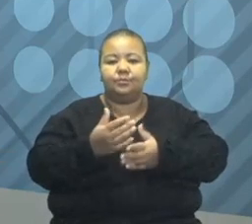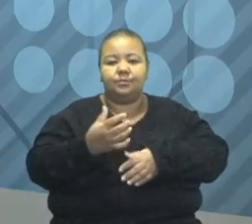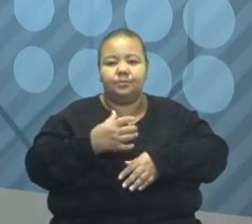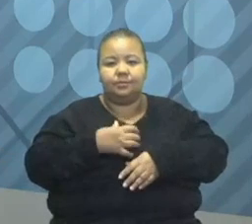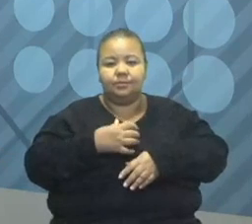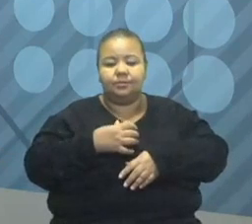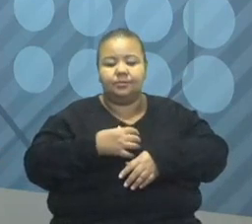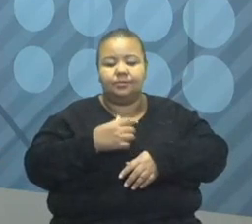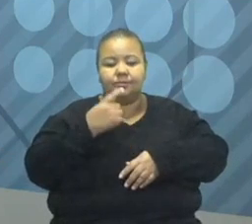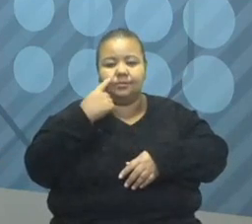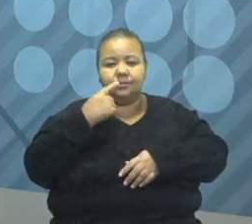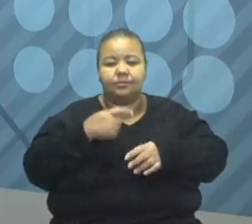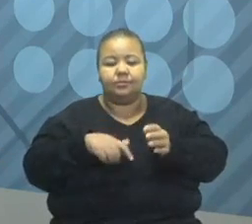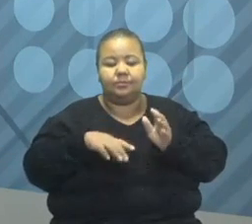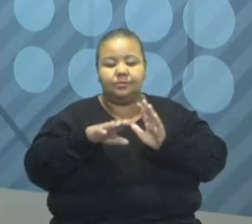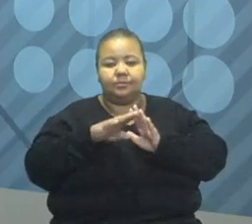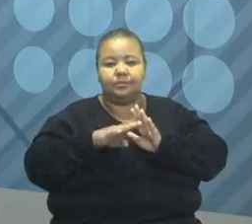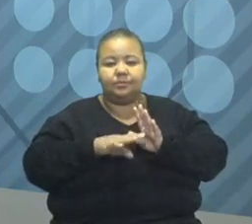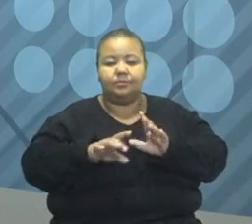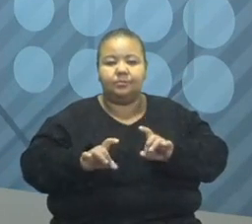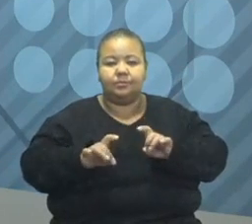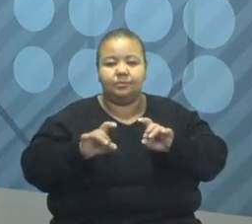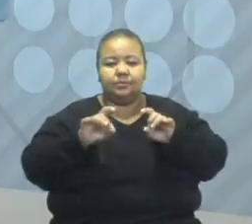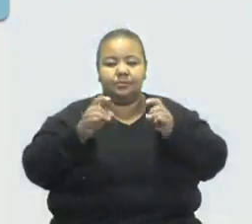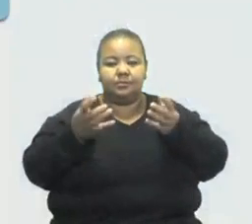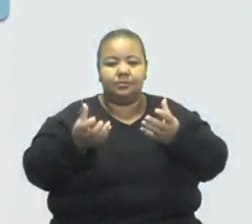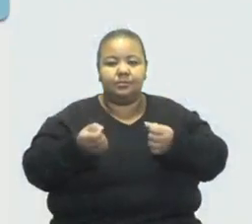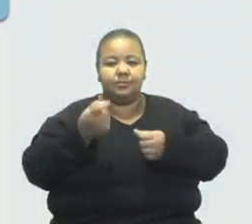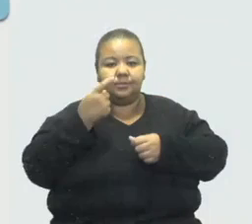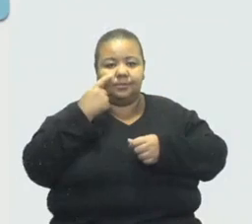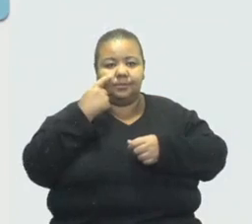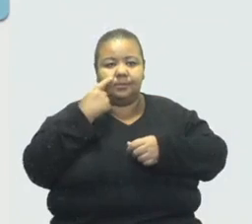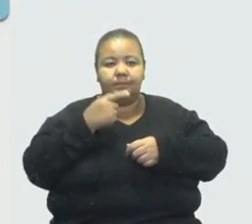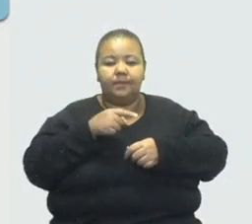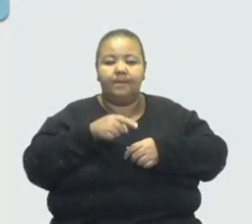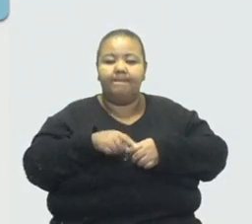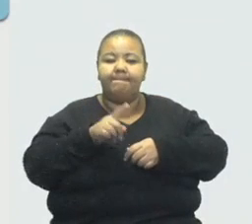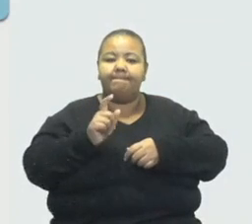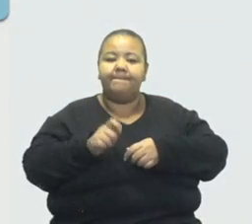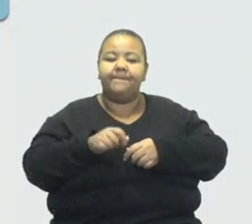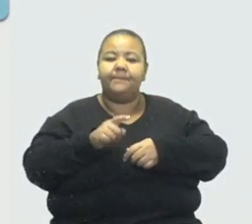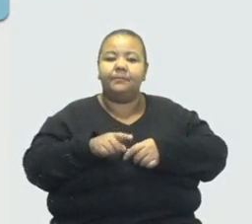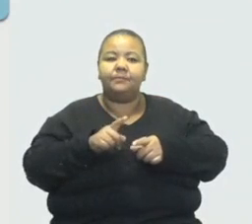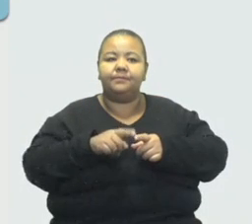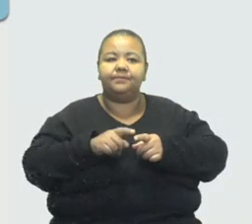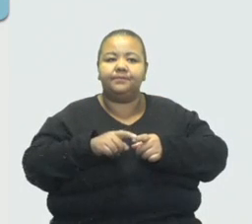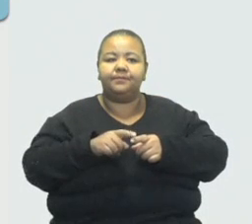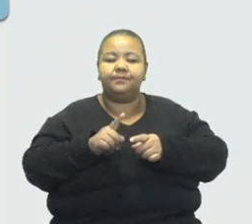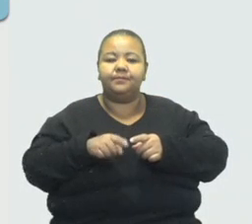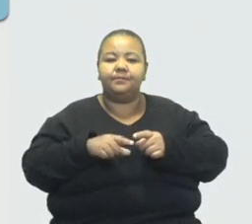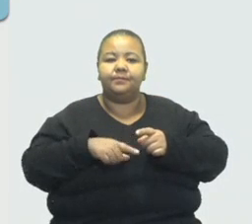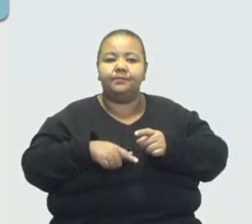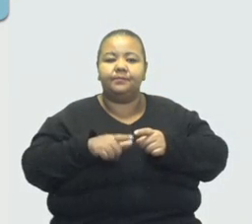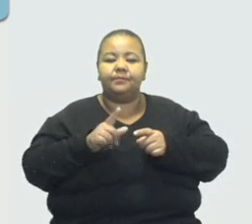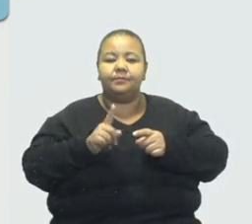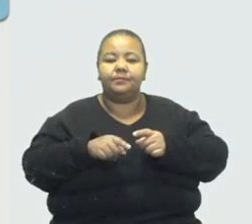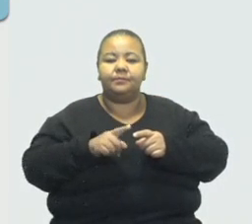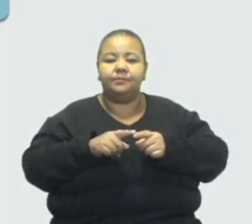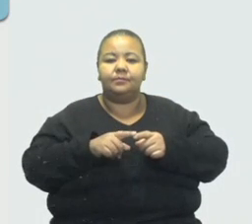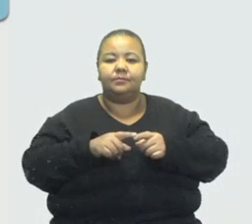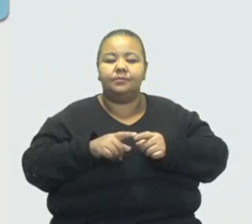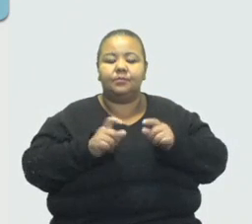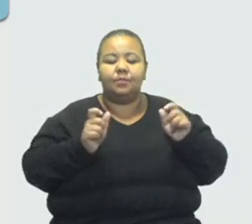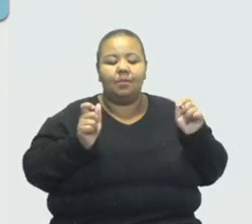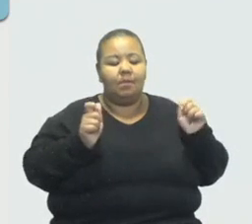formas. Eles têm uma classificação especial. É isso que nós veremos agora. Um sistema de equações lineares, ele pode ser classificado